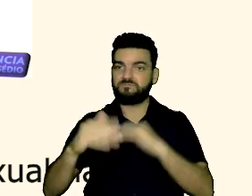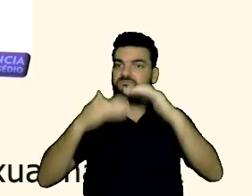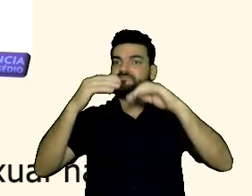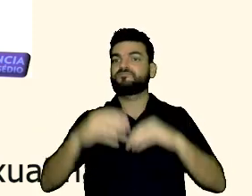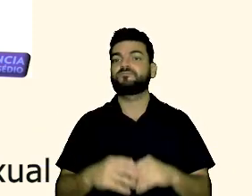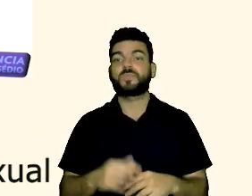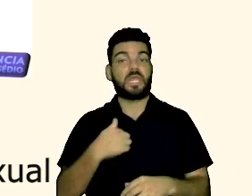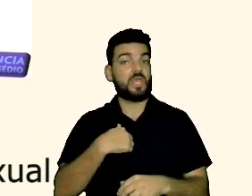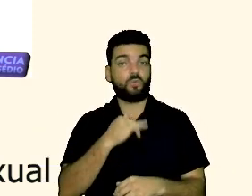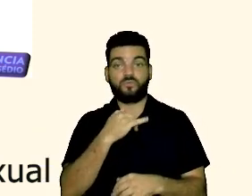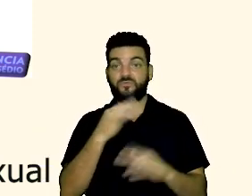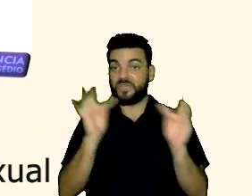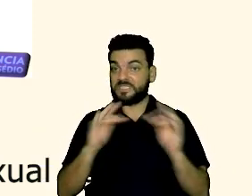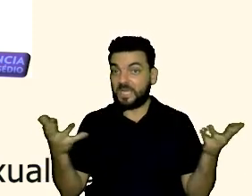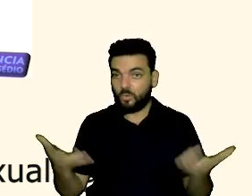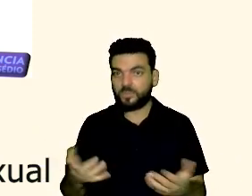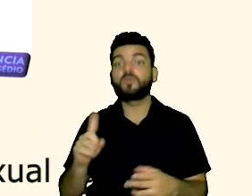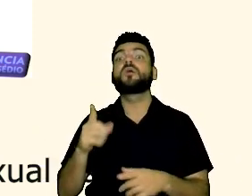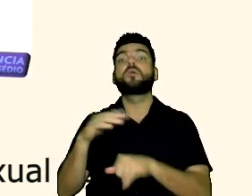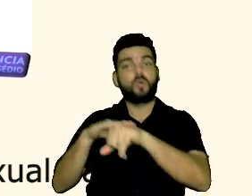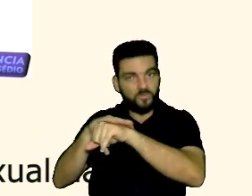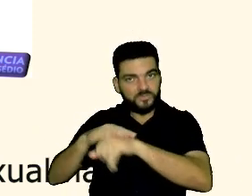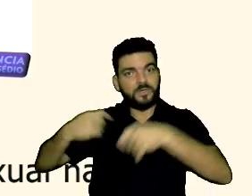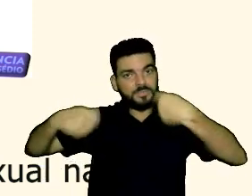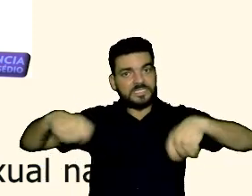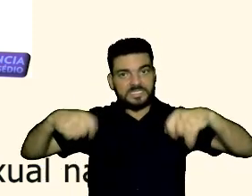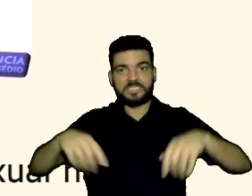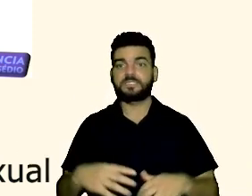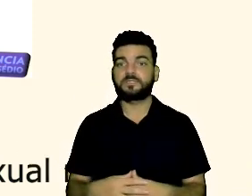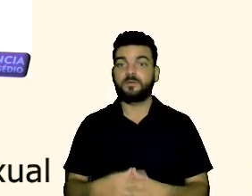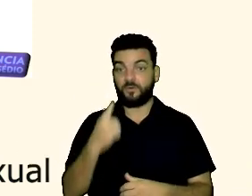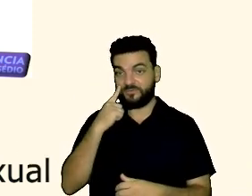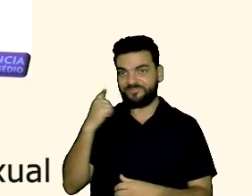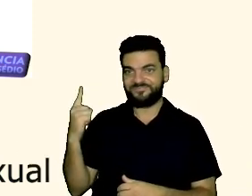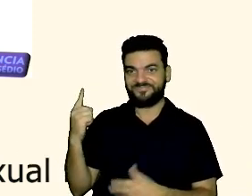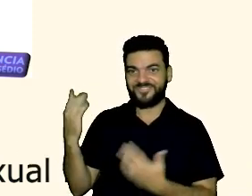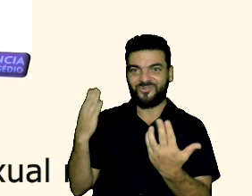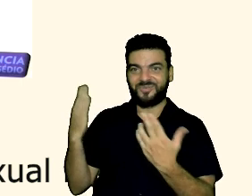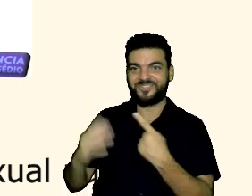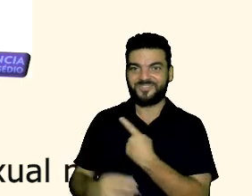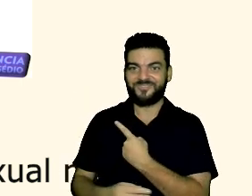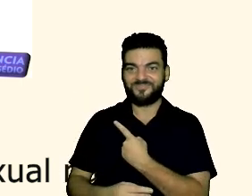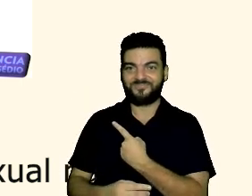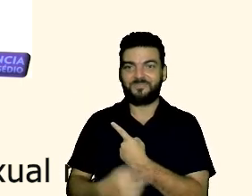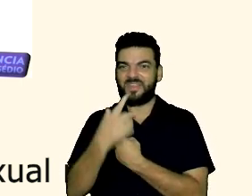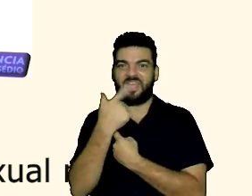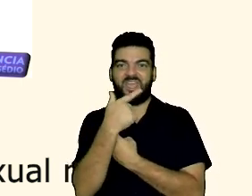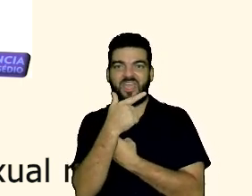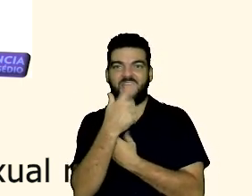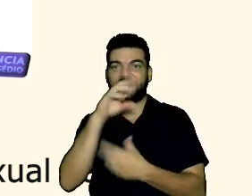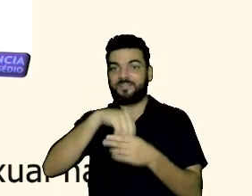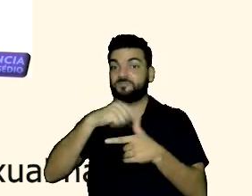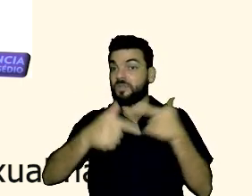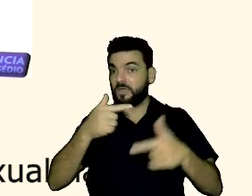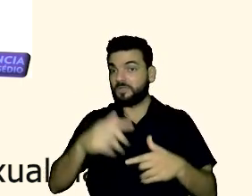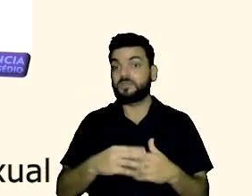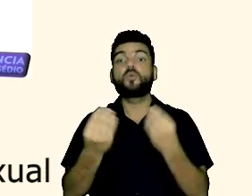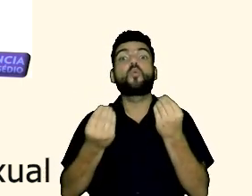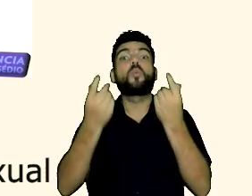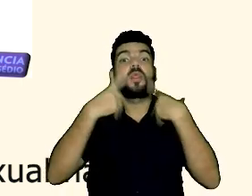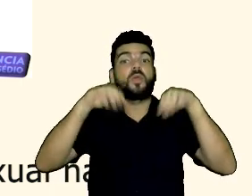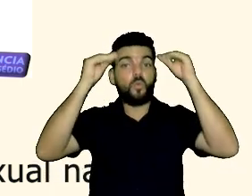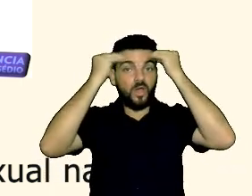aqui nós temos alguns exemplos da ironia no trabalho e da linguagem, melhor, ou da comunicação escrita.